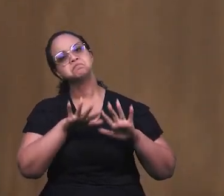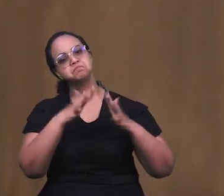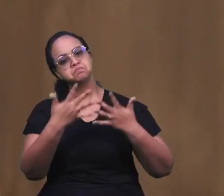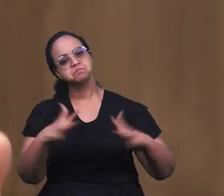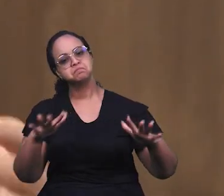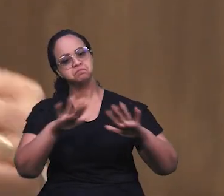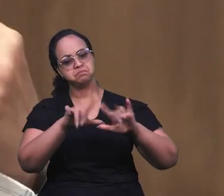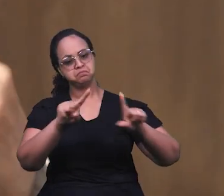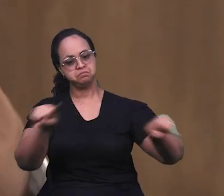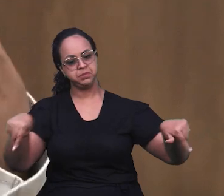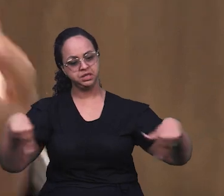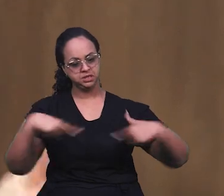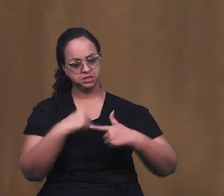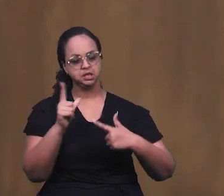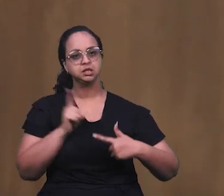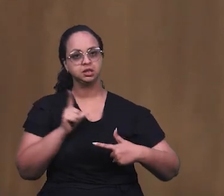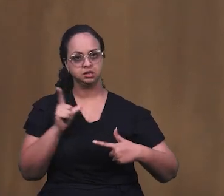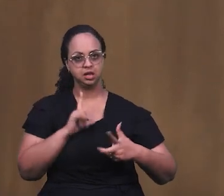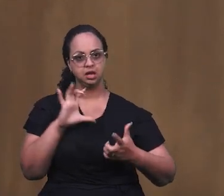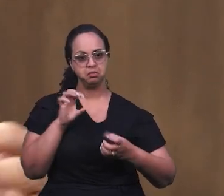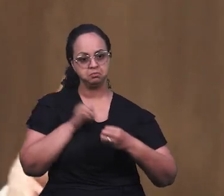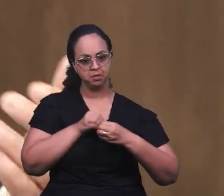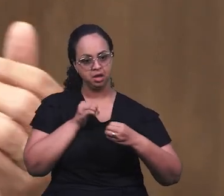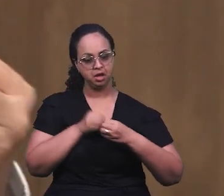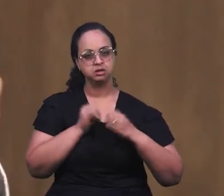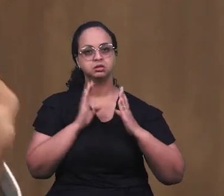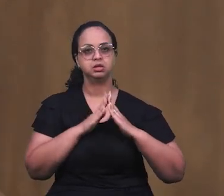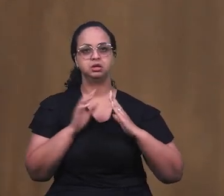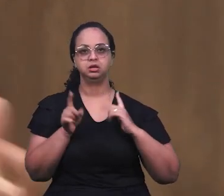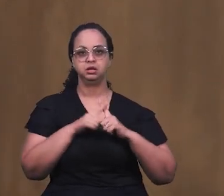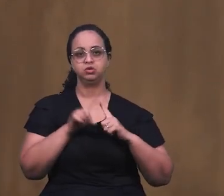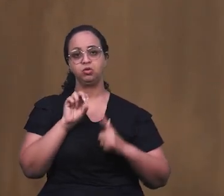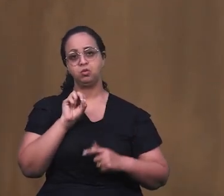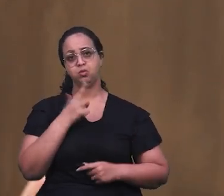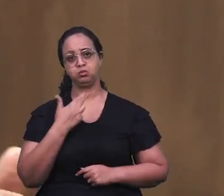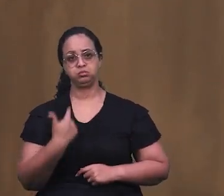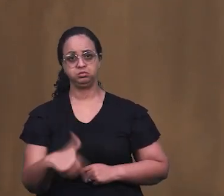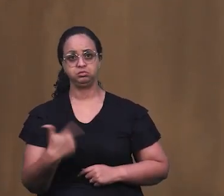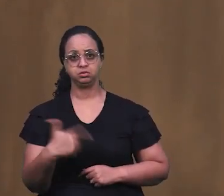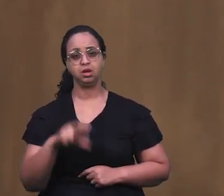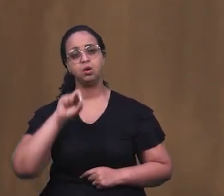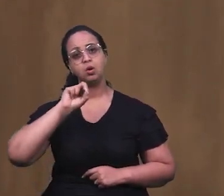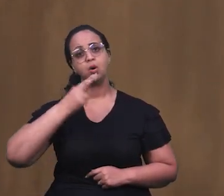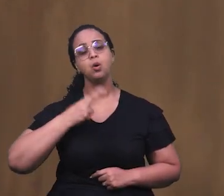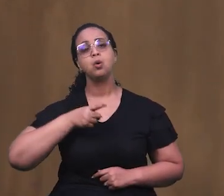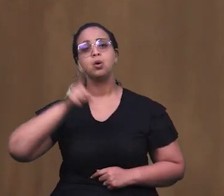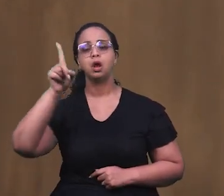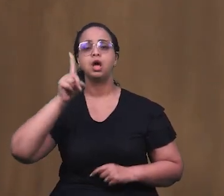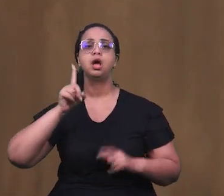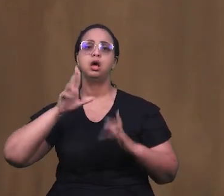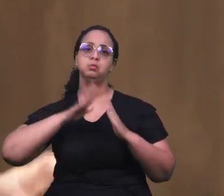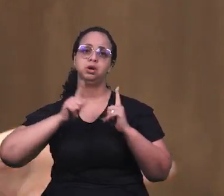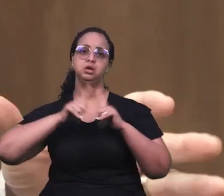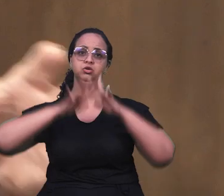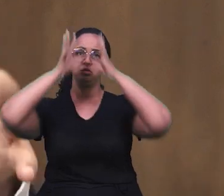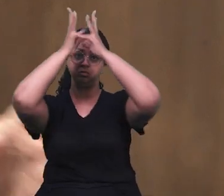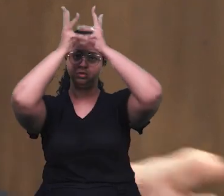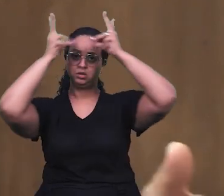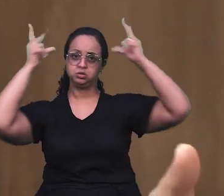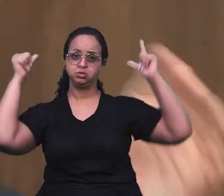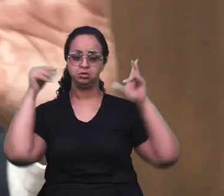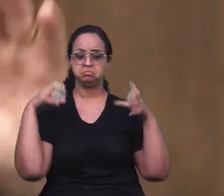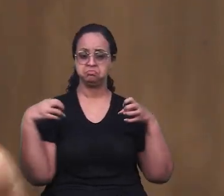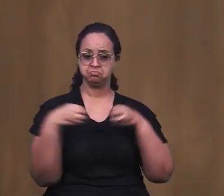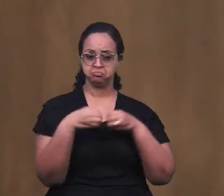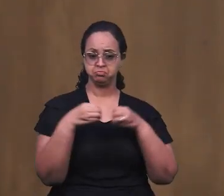da igreja, em que os batismos são feitos lá. Ou então, às vezes, nem tem isso. Às vezes, uma igreja lá no Amazonas, né, é próxima